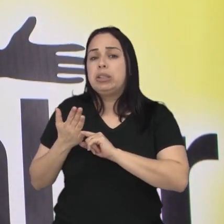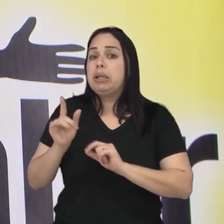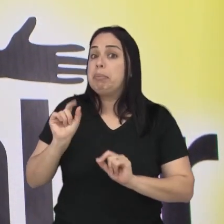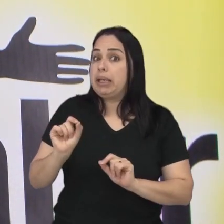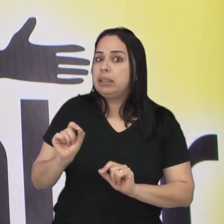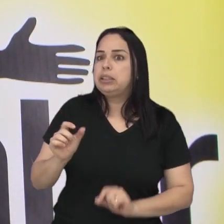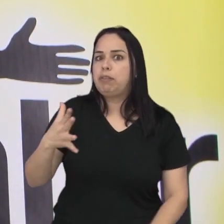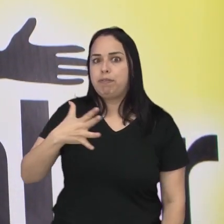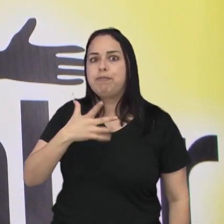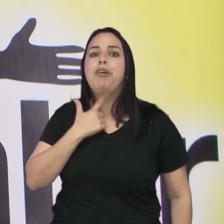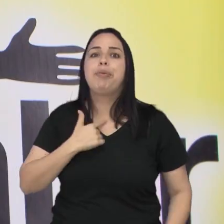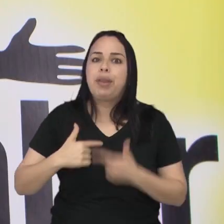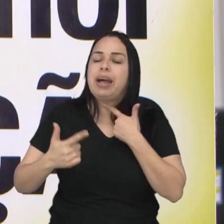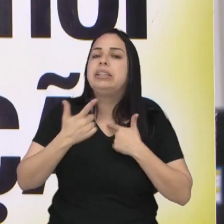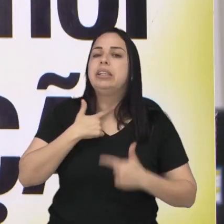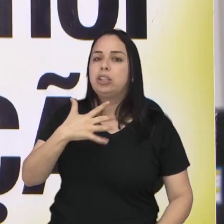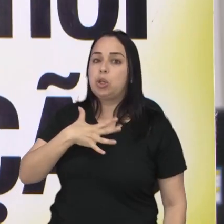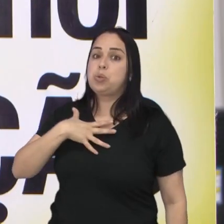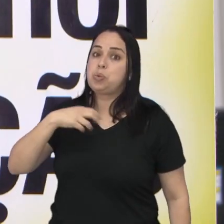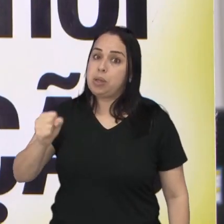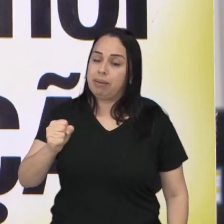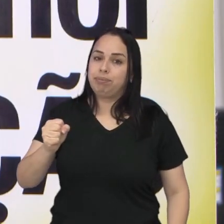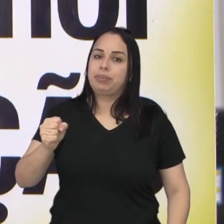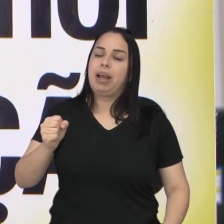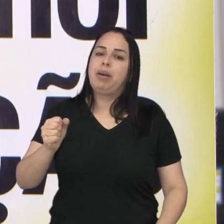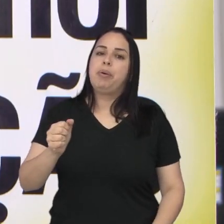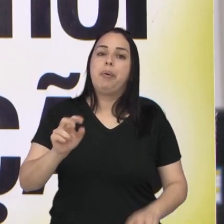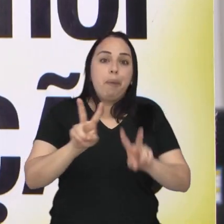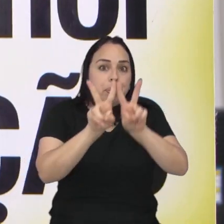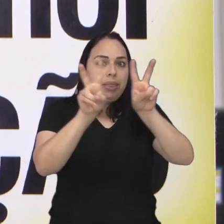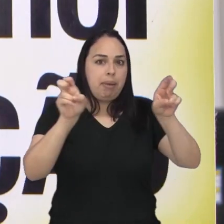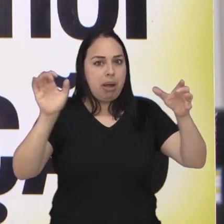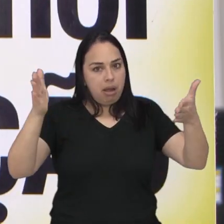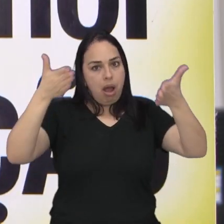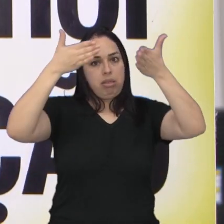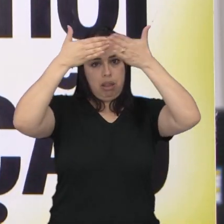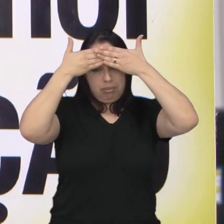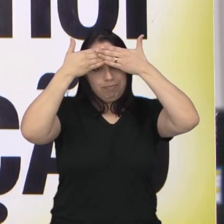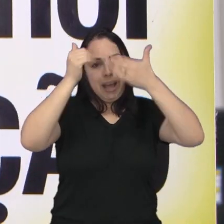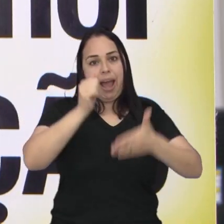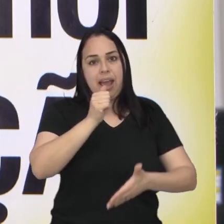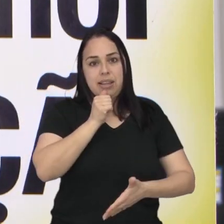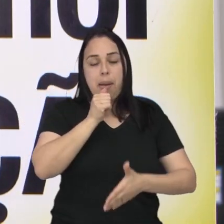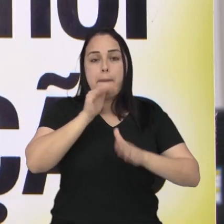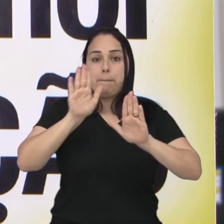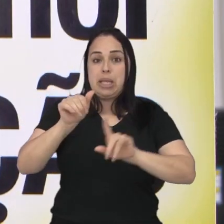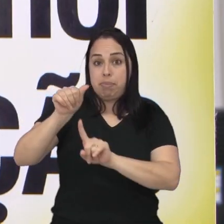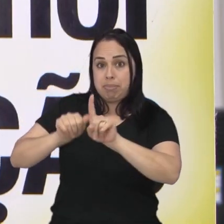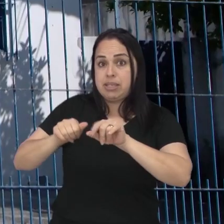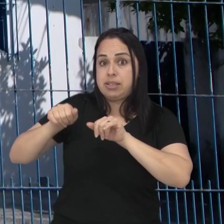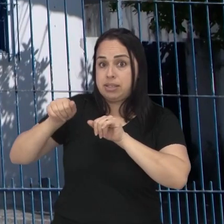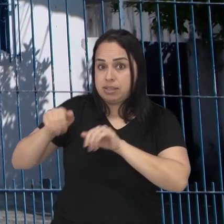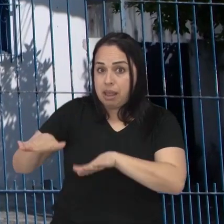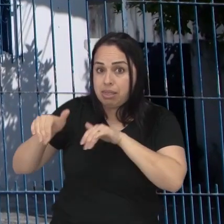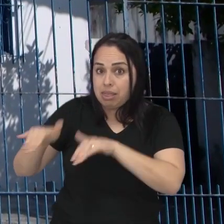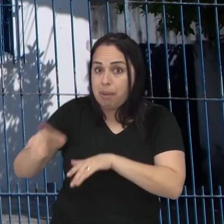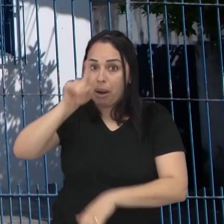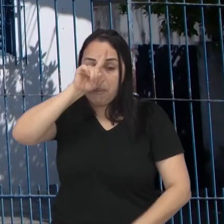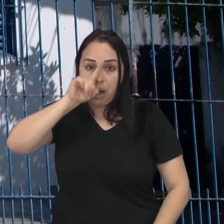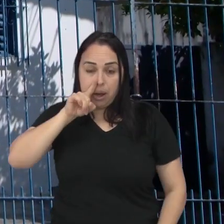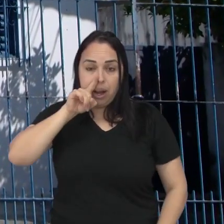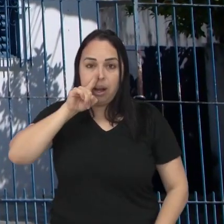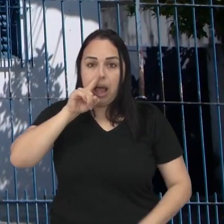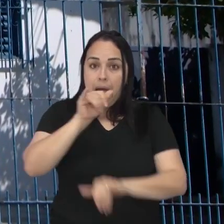apresentam ideação suicida. O tema ainda é um tabu e por isso a campanha Setembro Amarelo alerta